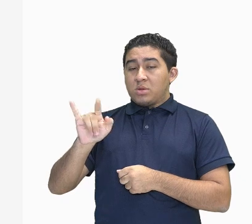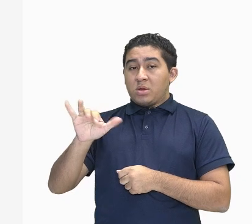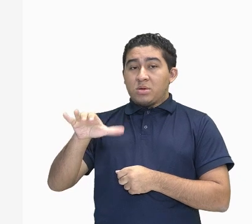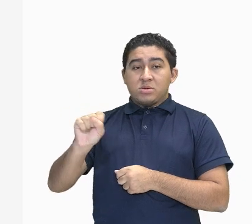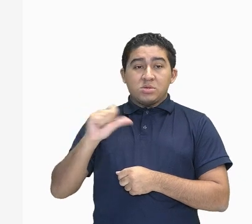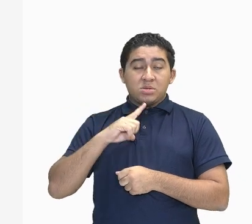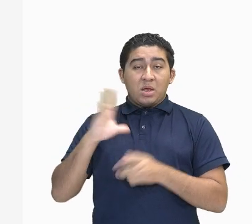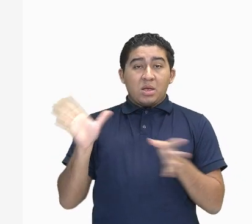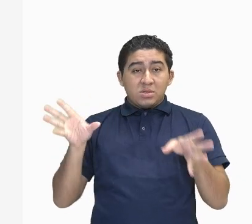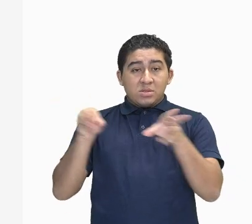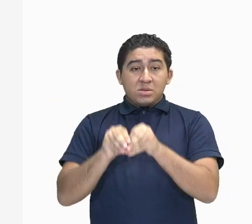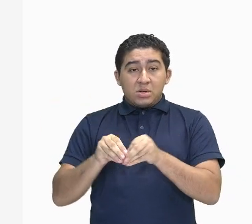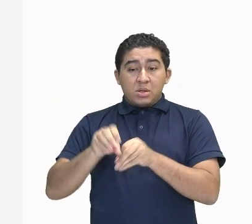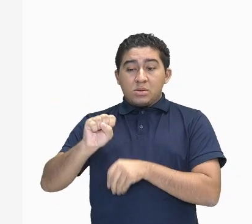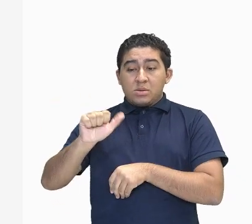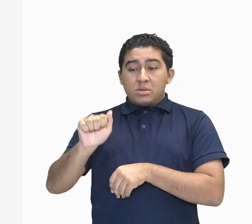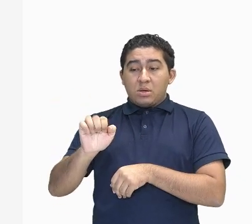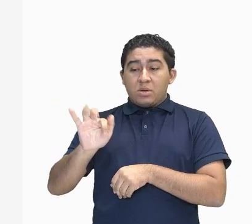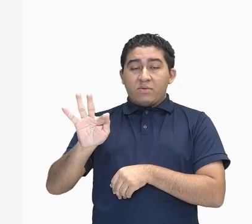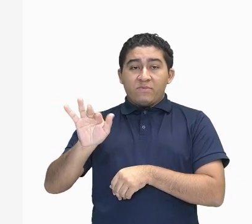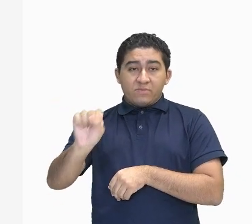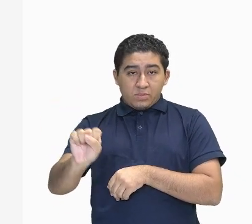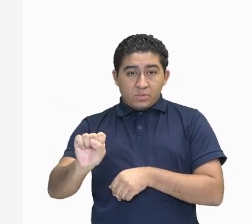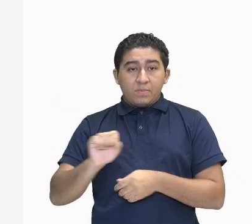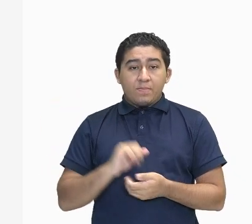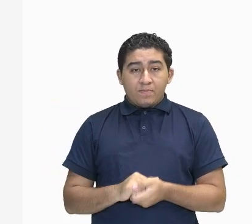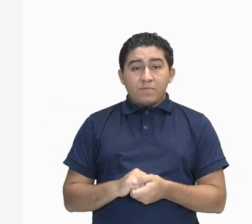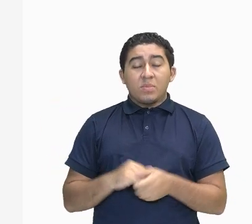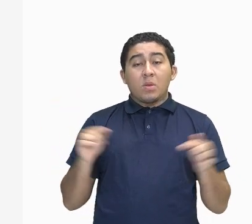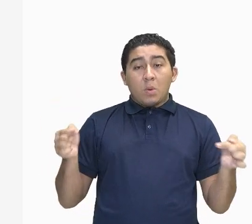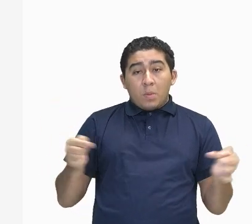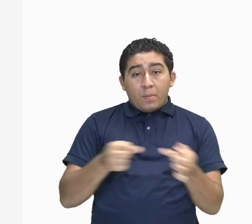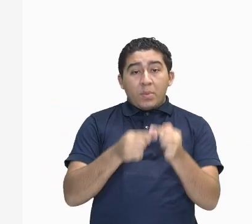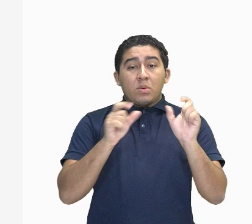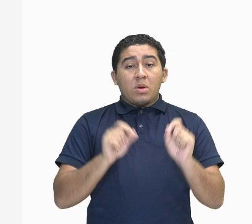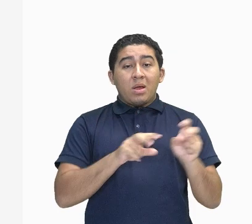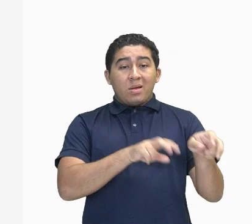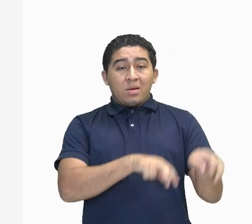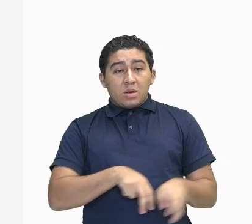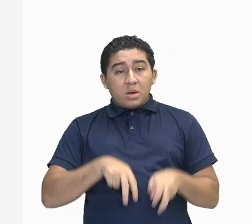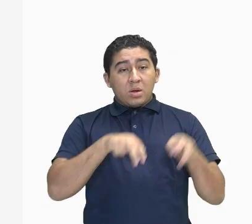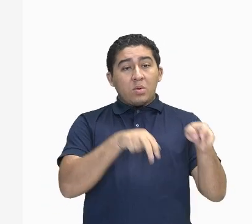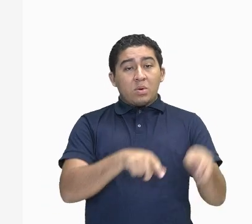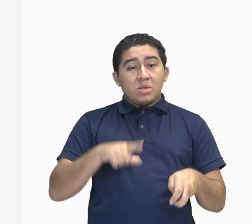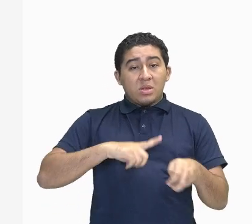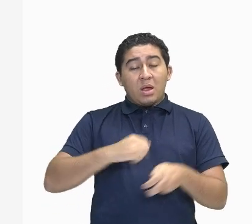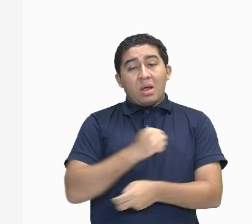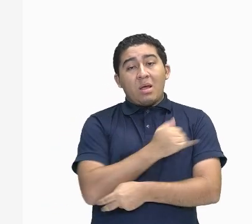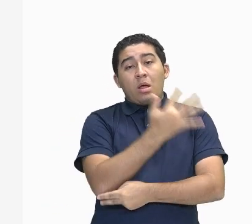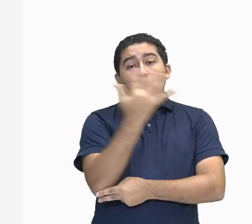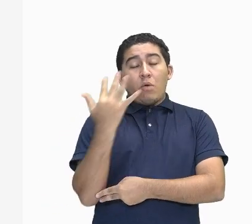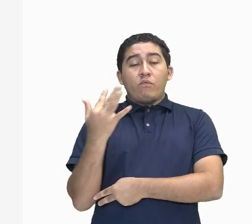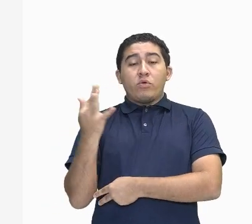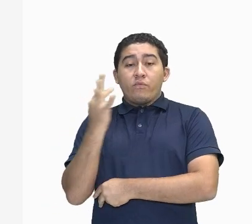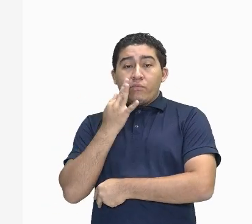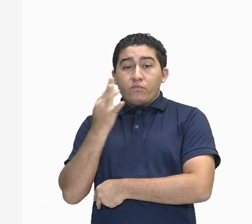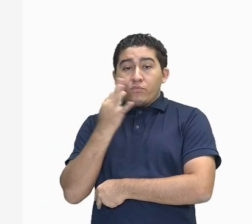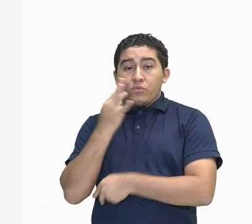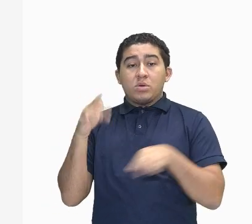SAFS, as SAFs, que integram aí culturas agrícolas com as árvores